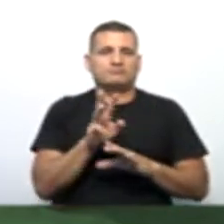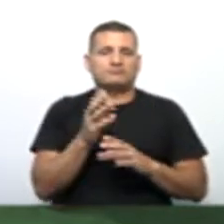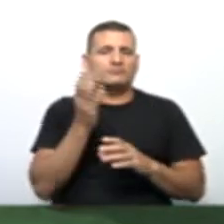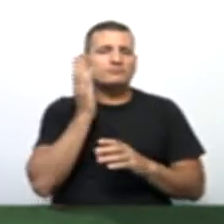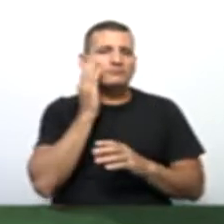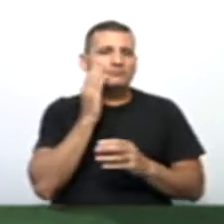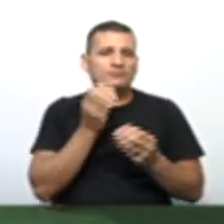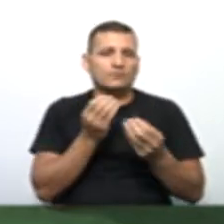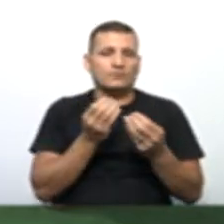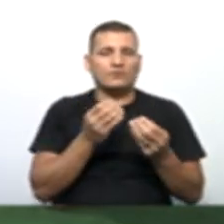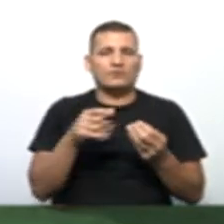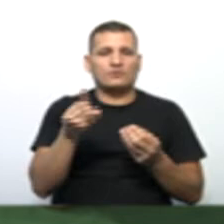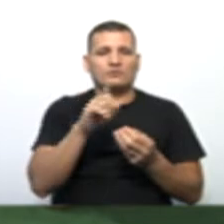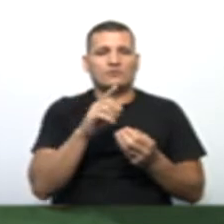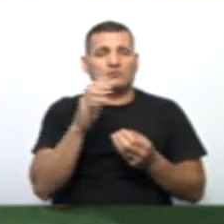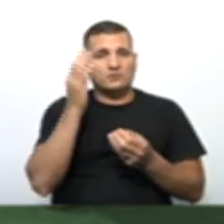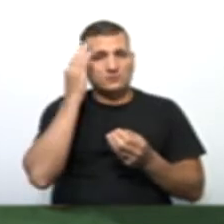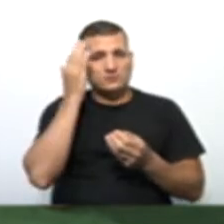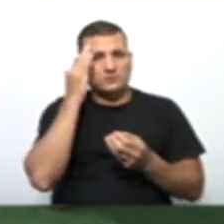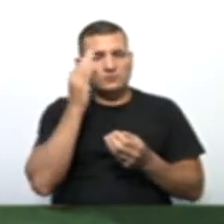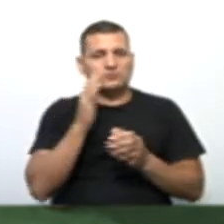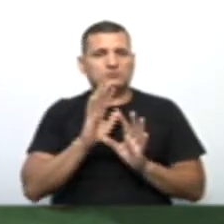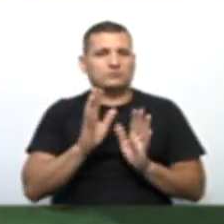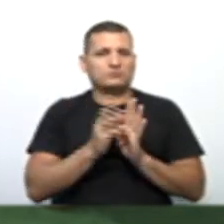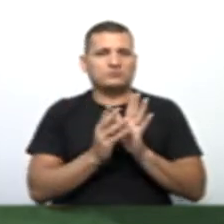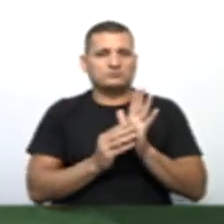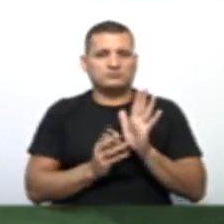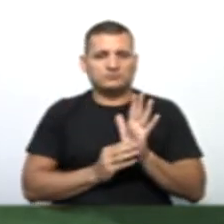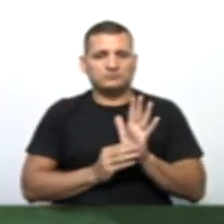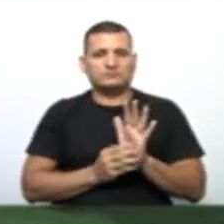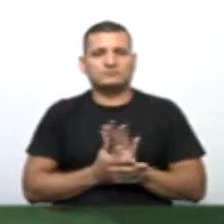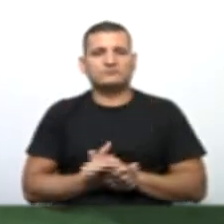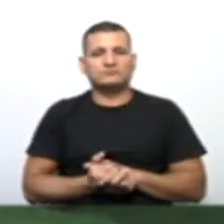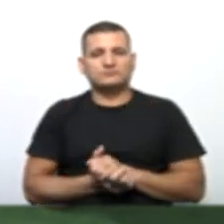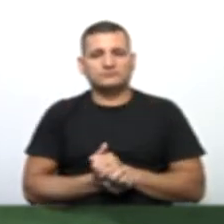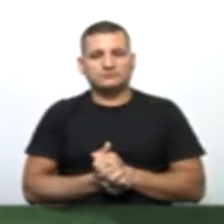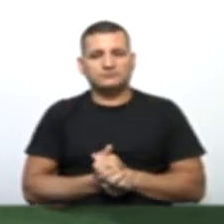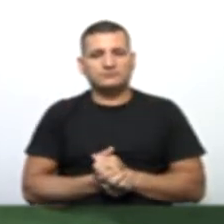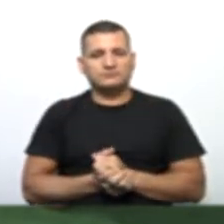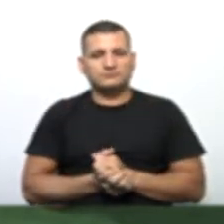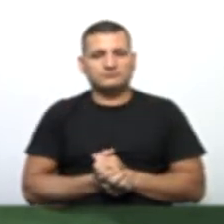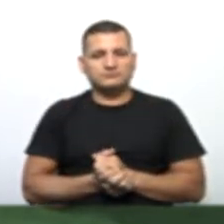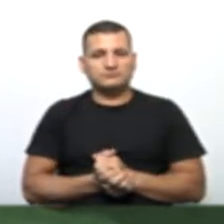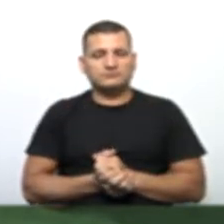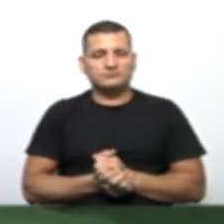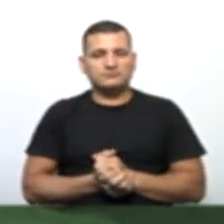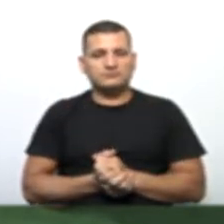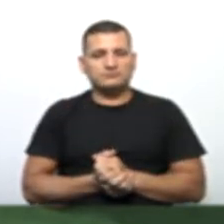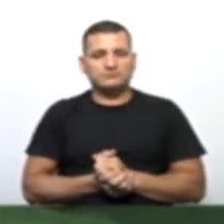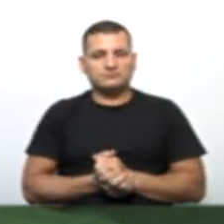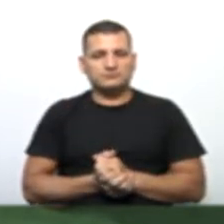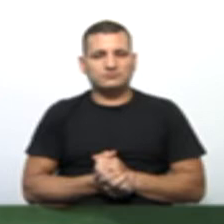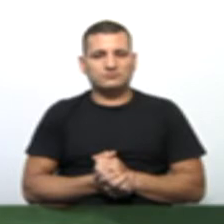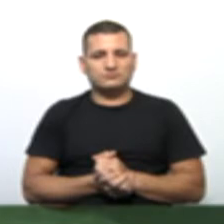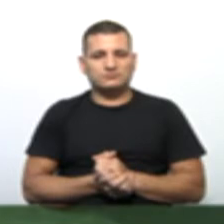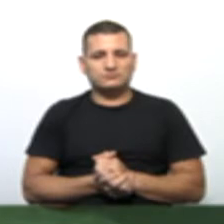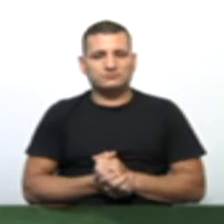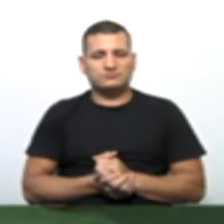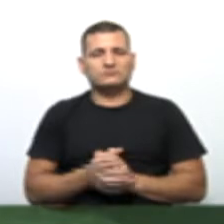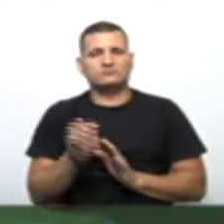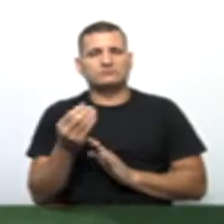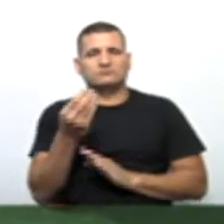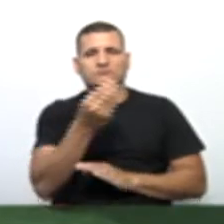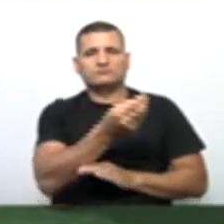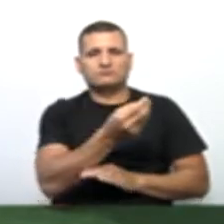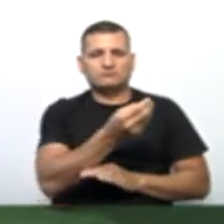vocês estão compreendendo seu conteúdo hoje eu faço o código para o mediador ou passar direto